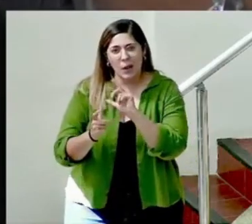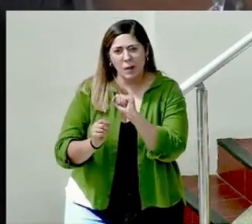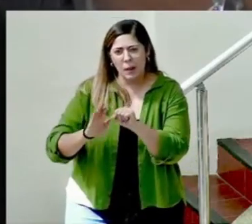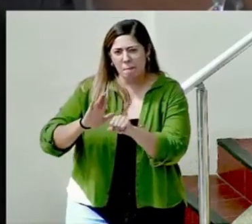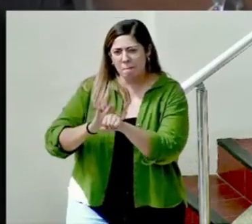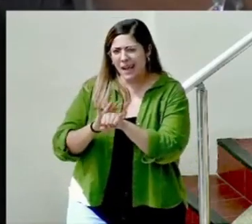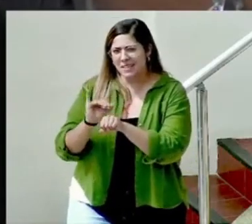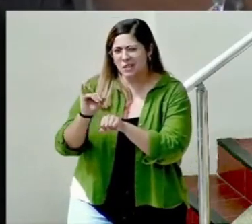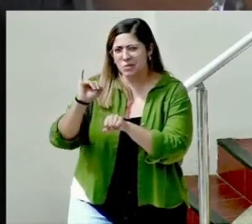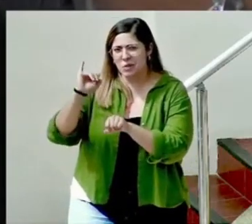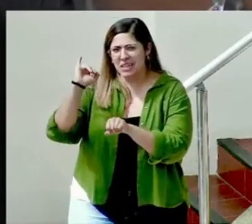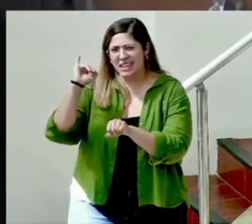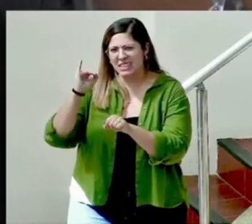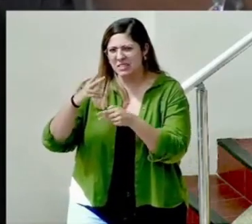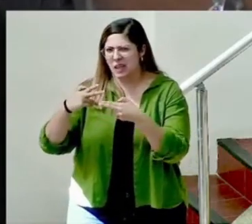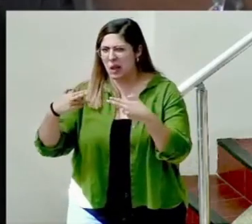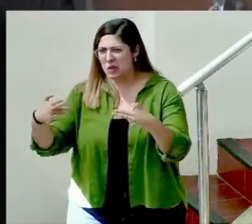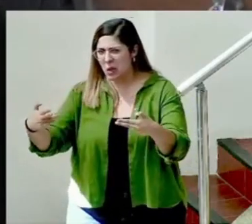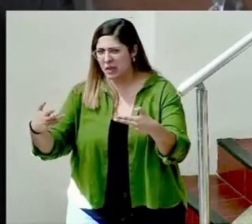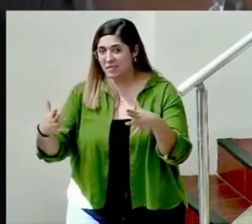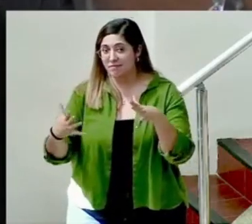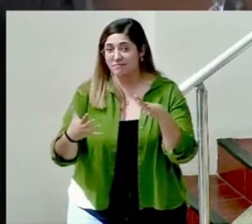subjugam, roubam